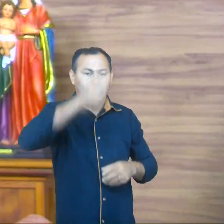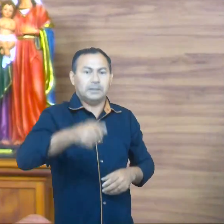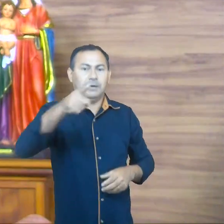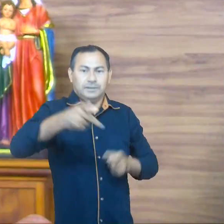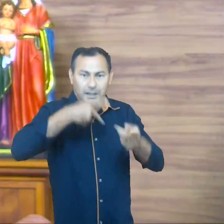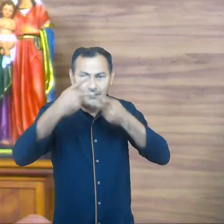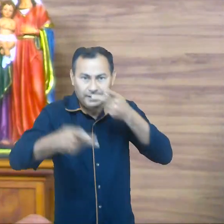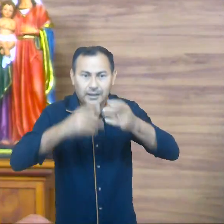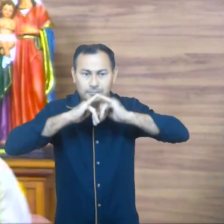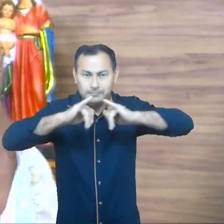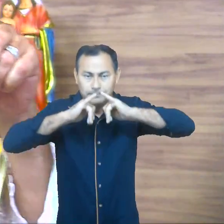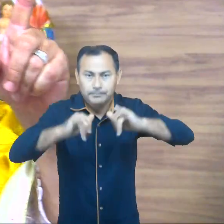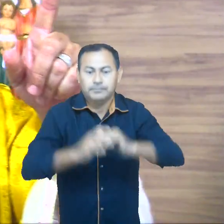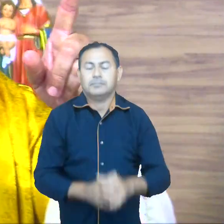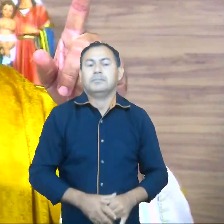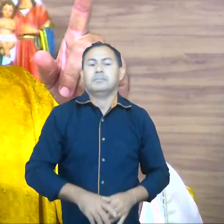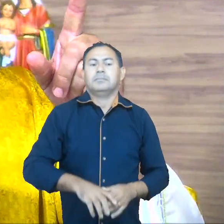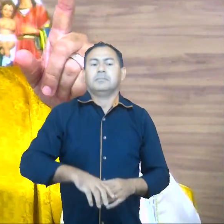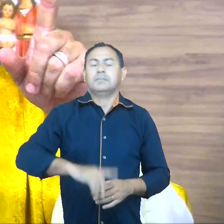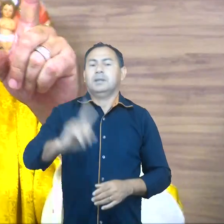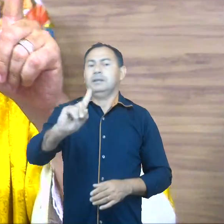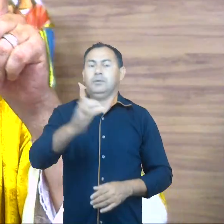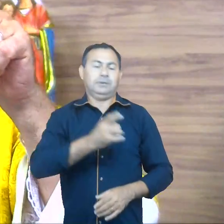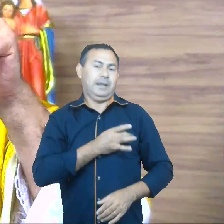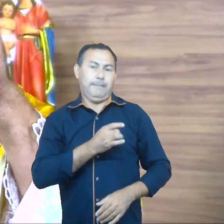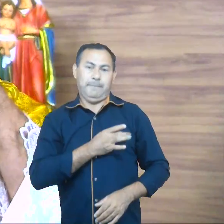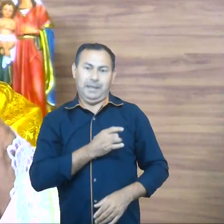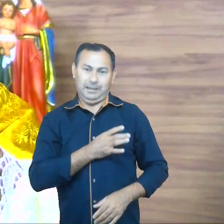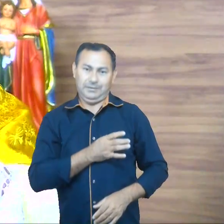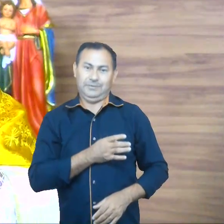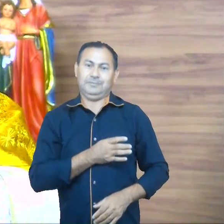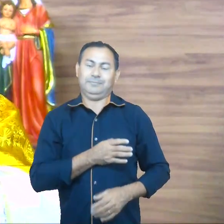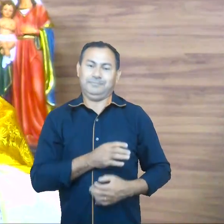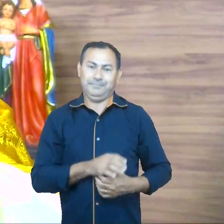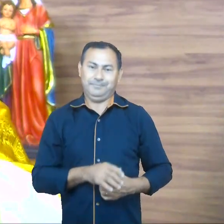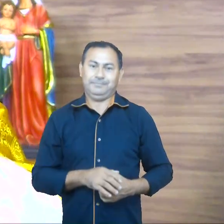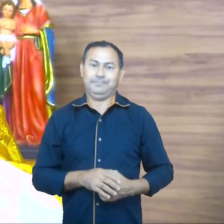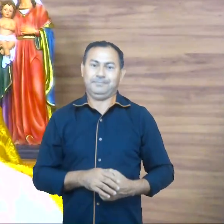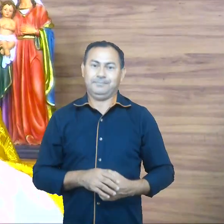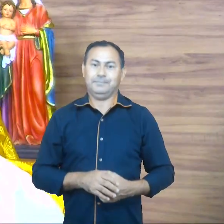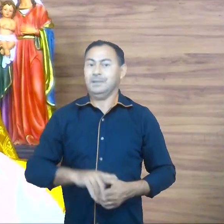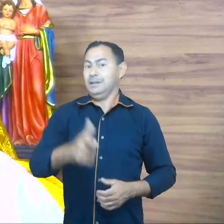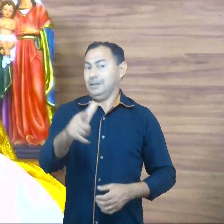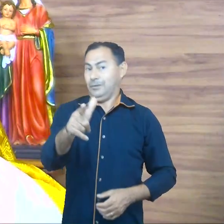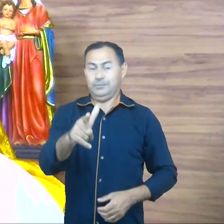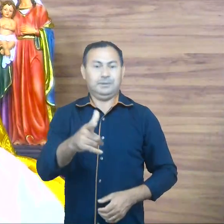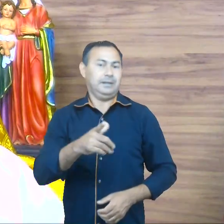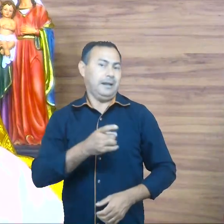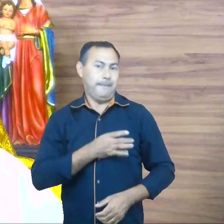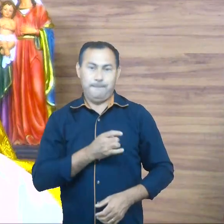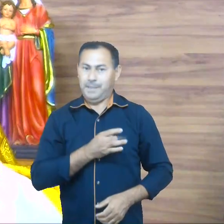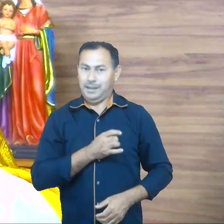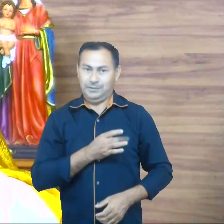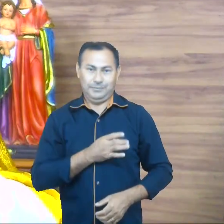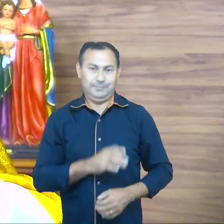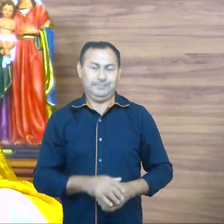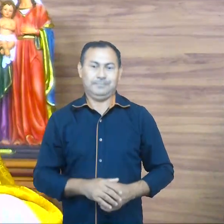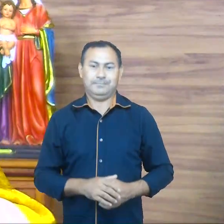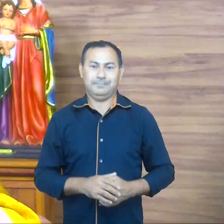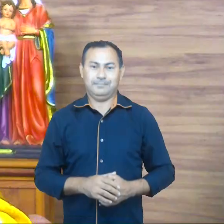dizer, e não tenhas medo. Não tenhas medo.